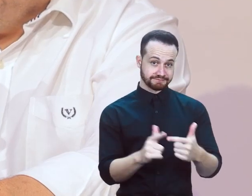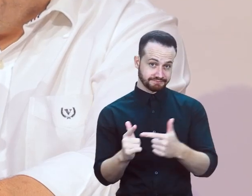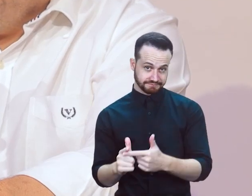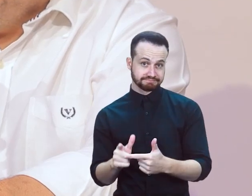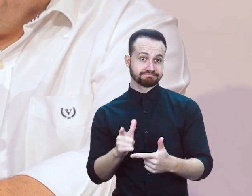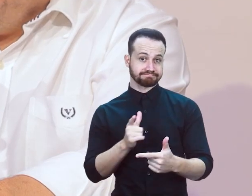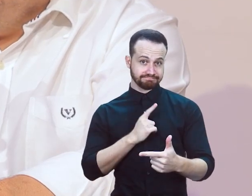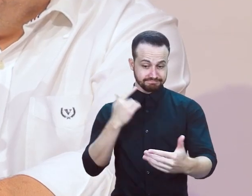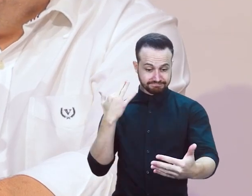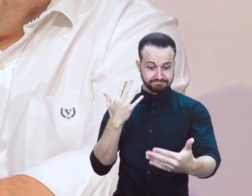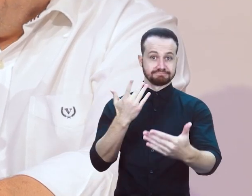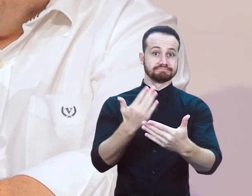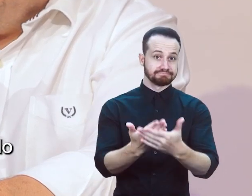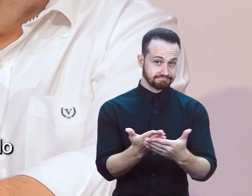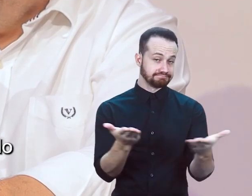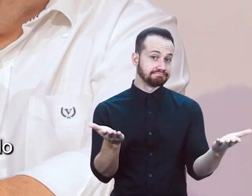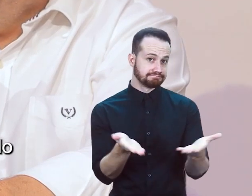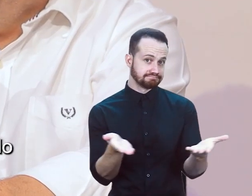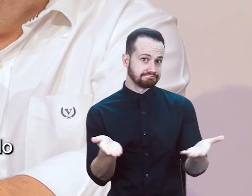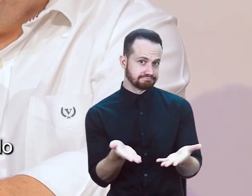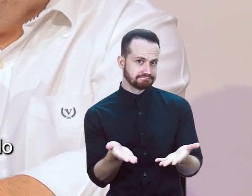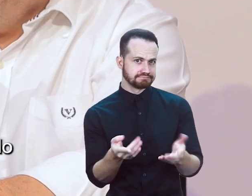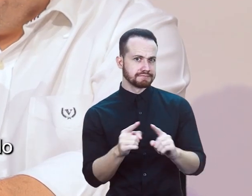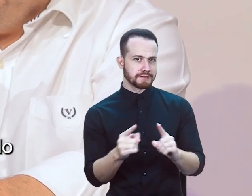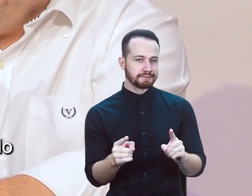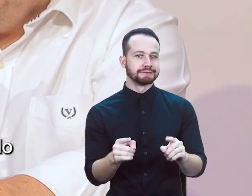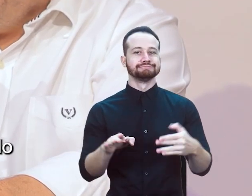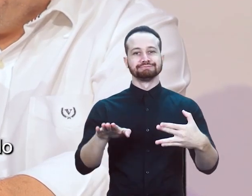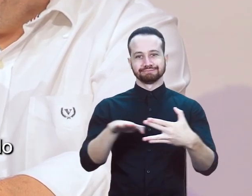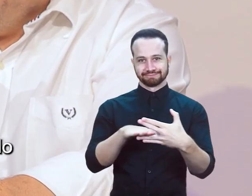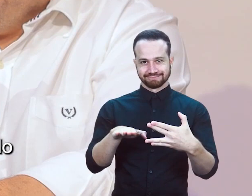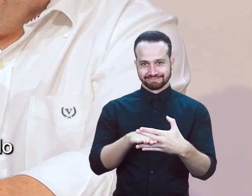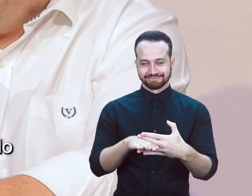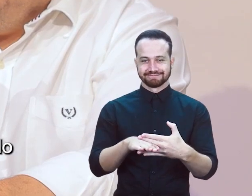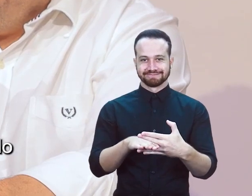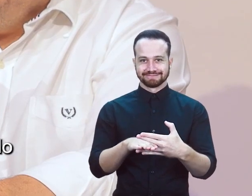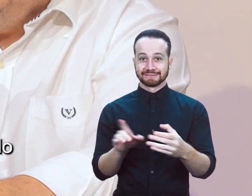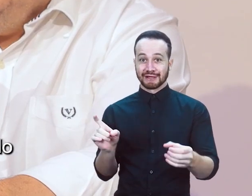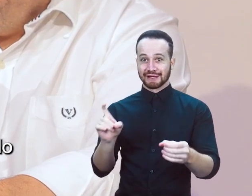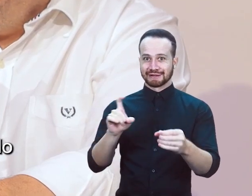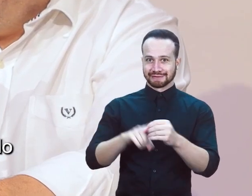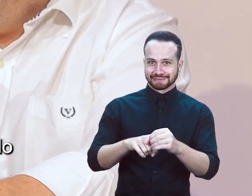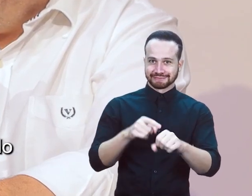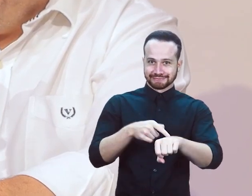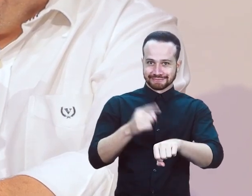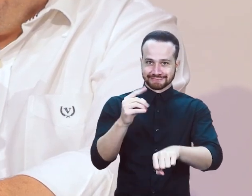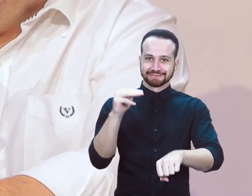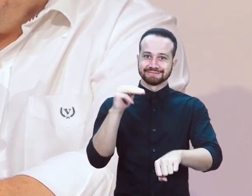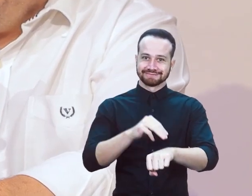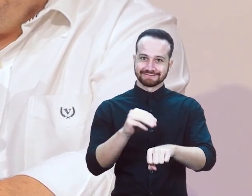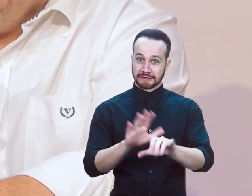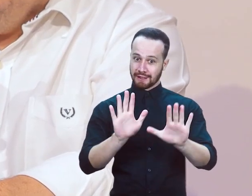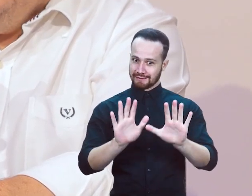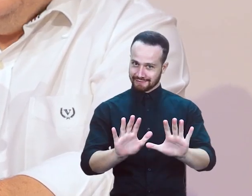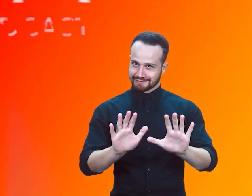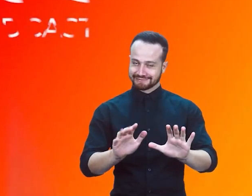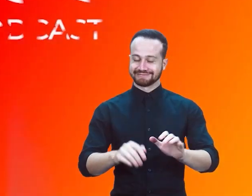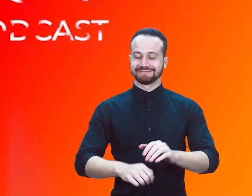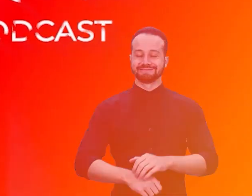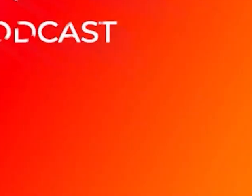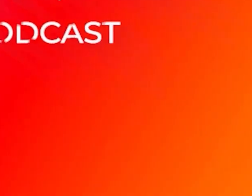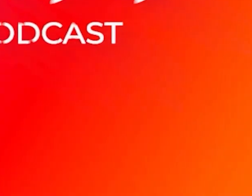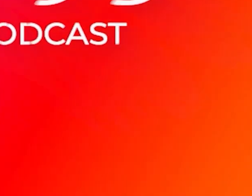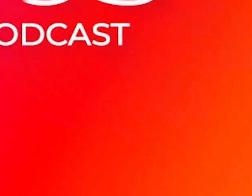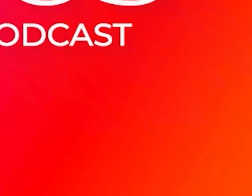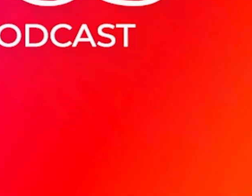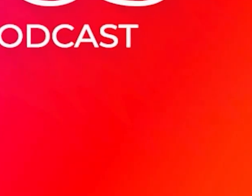que sofremos até hoje, mas depois do nosso intervalo. Voltamos em 1 minuto, não saia daí.